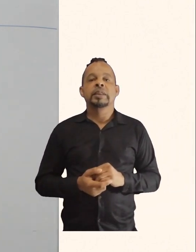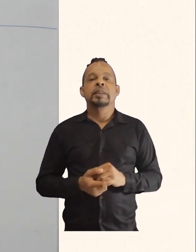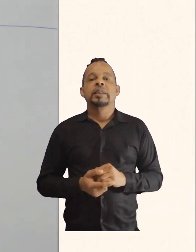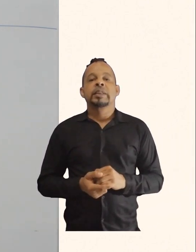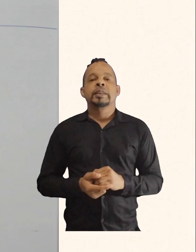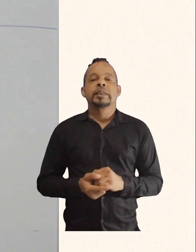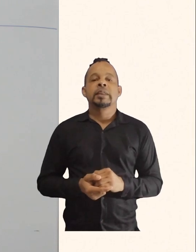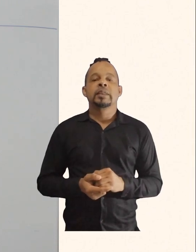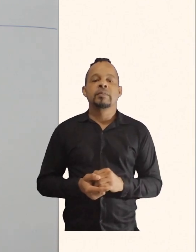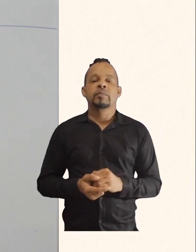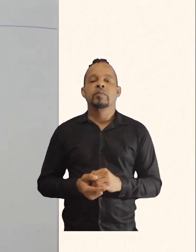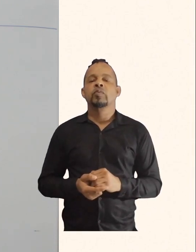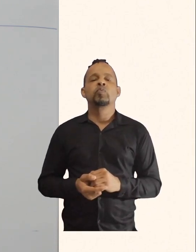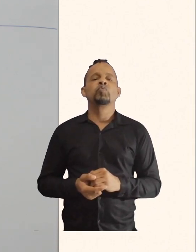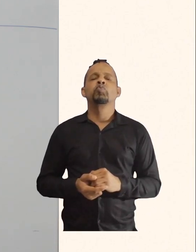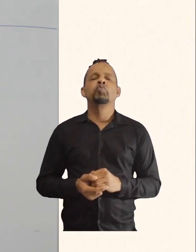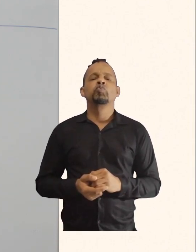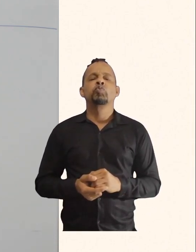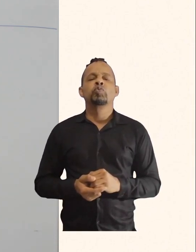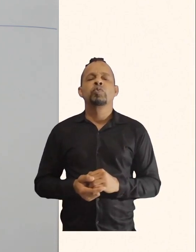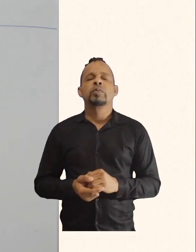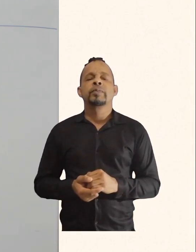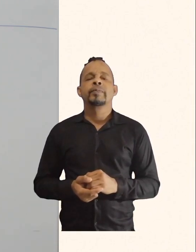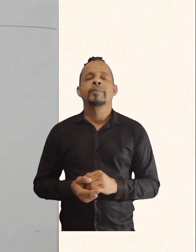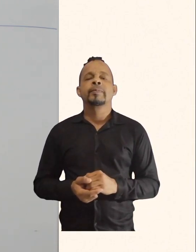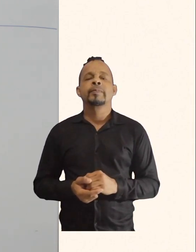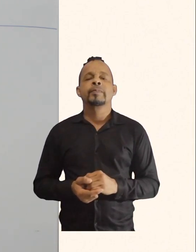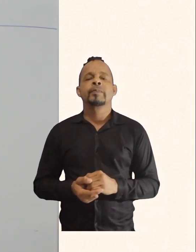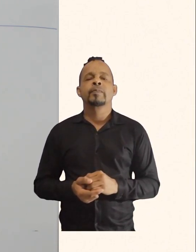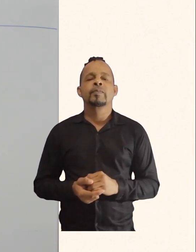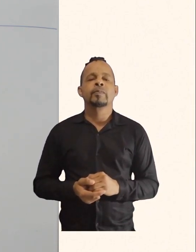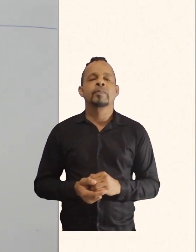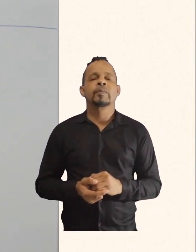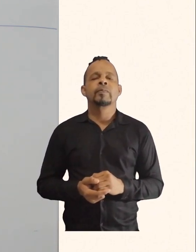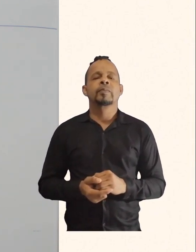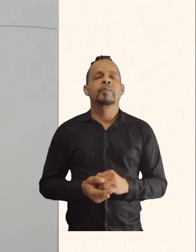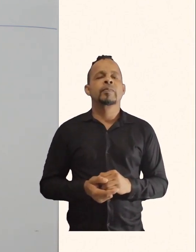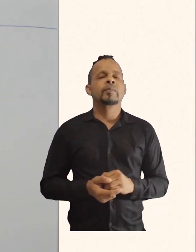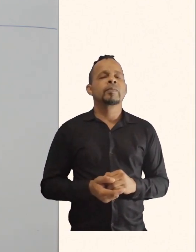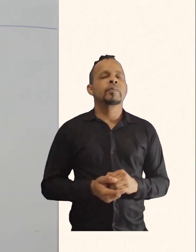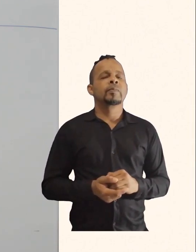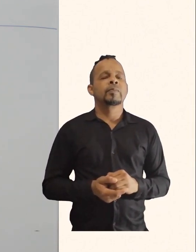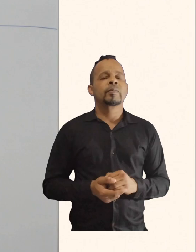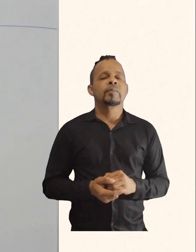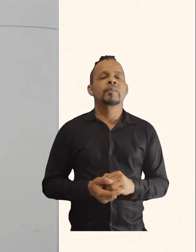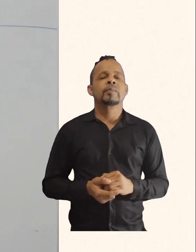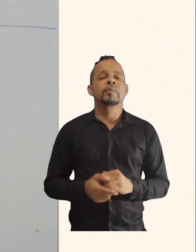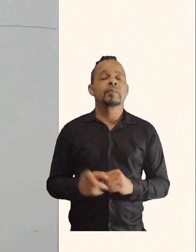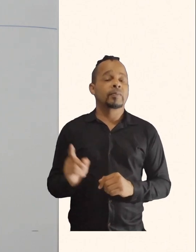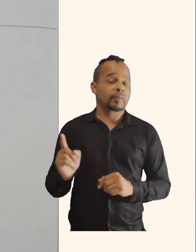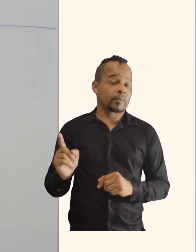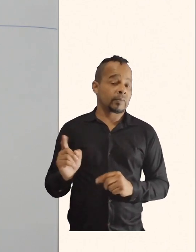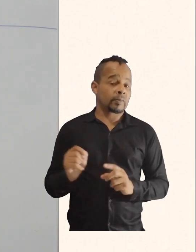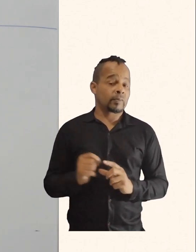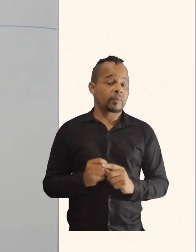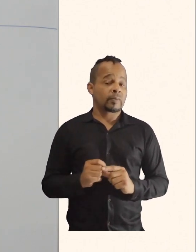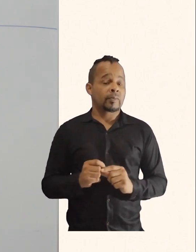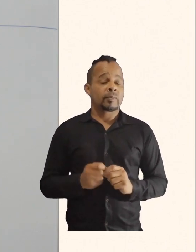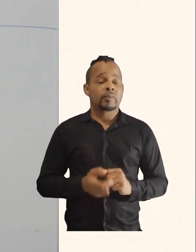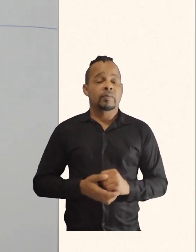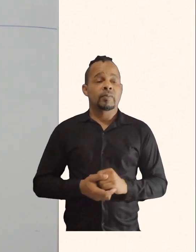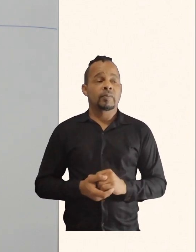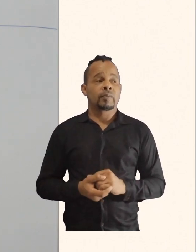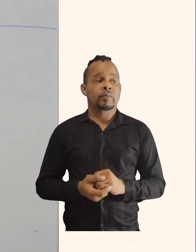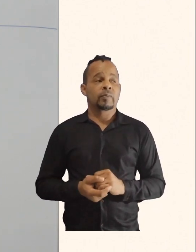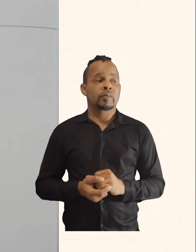Vou começar definindo quem é o meu delta UAB, que como eu disse, eu vou dizer